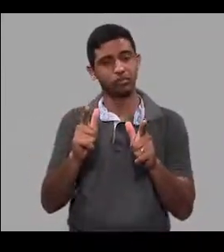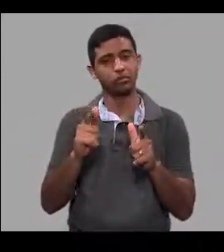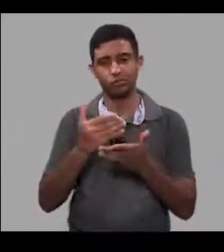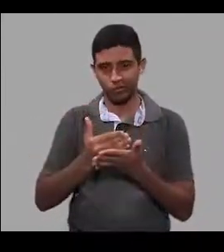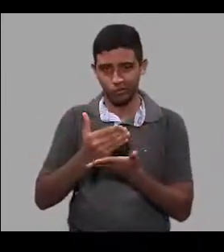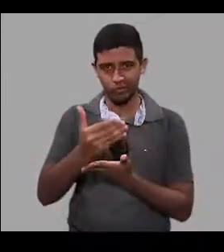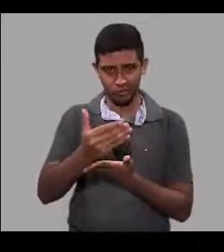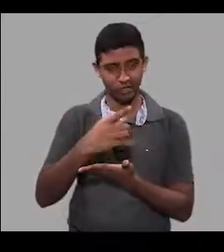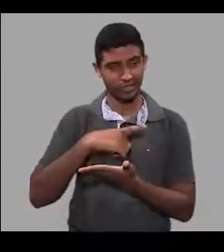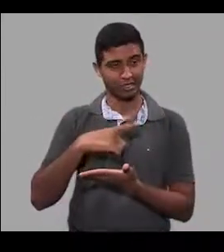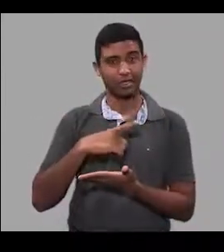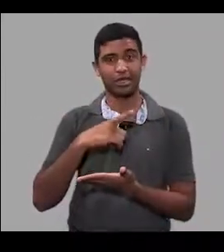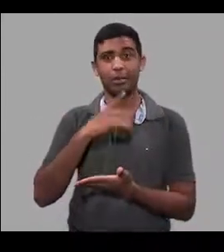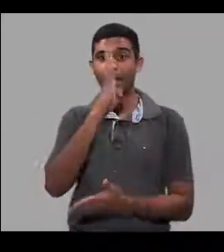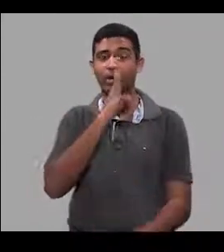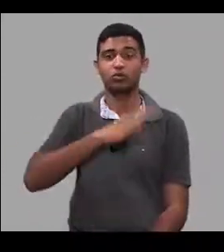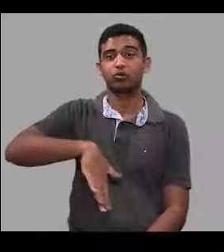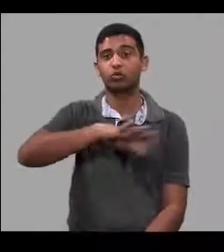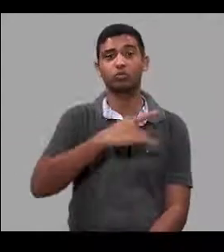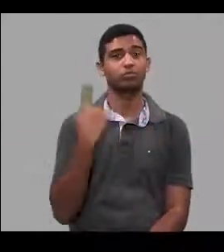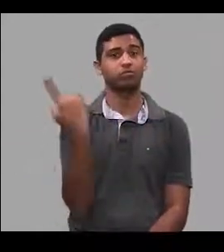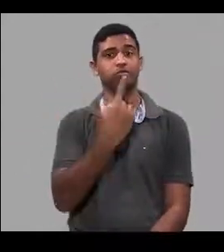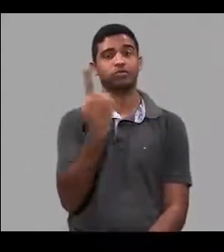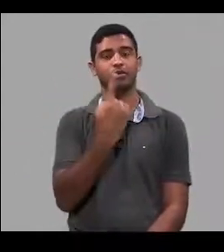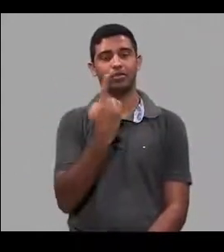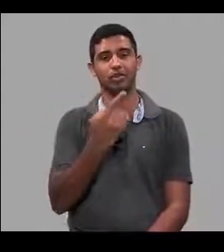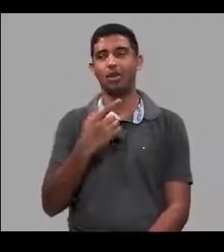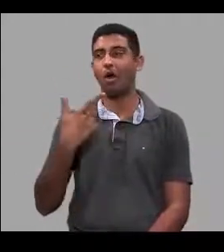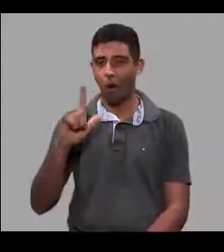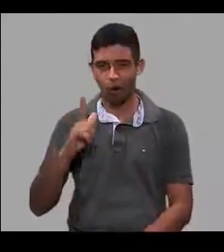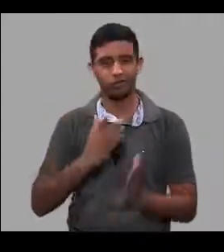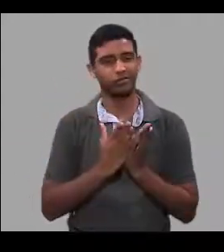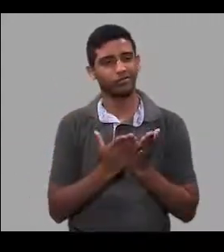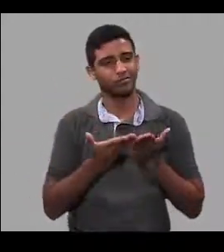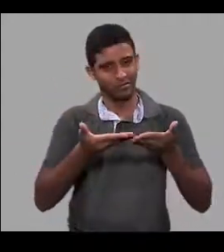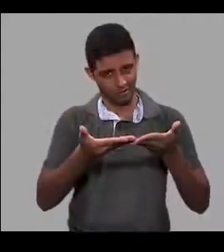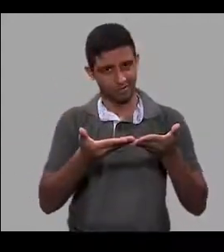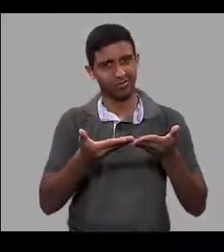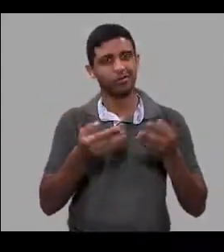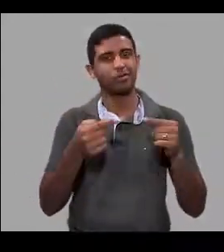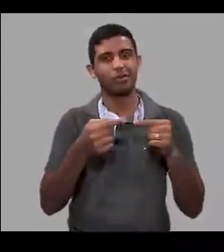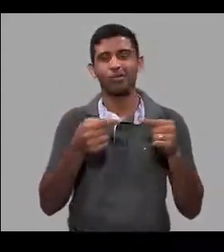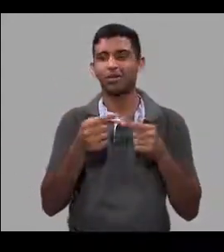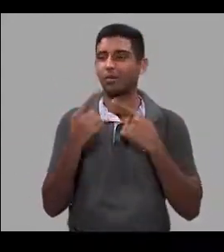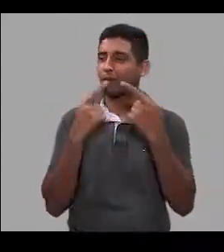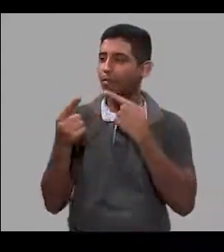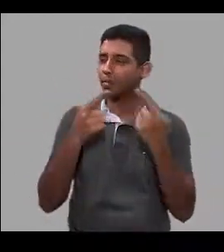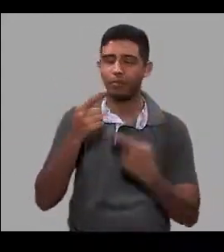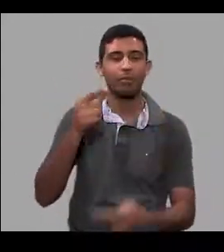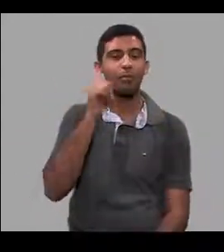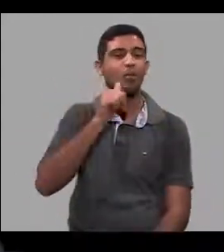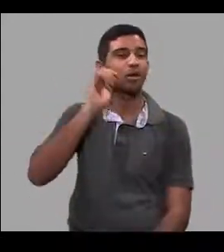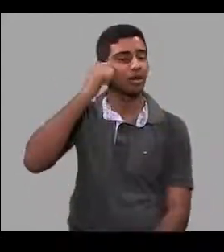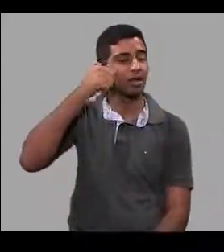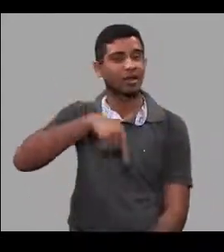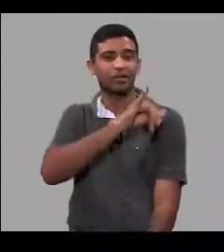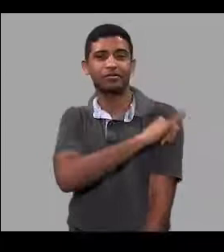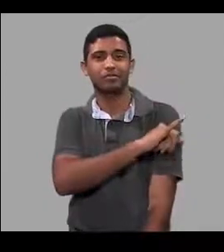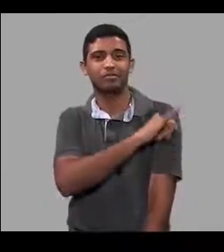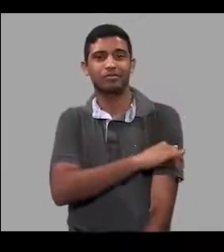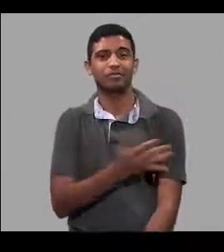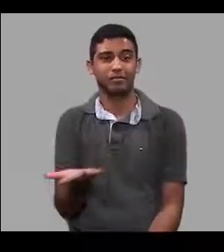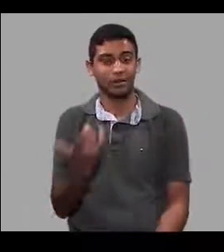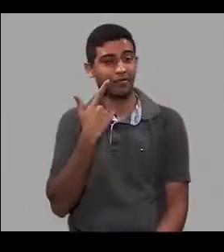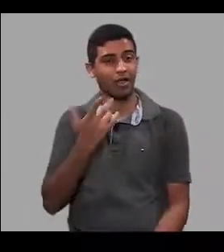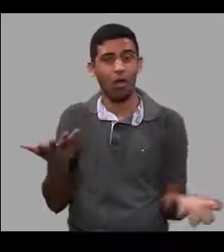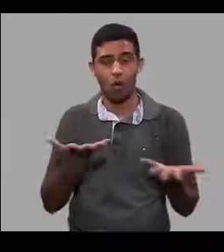ter, pioneiramente, inclusive no Brasil, né, um outro fórum permanente desta feita de diálogo com as mulheres negras do Rio de Janeiro. Então, hoje a Assembleia tem esses